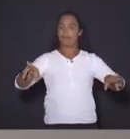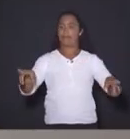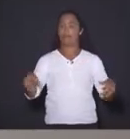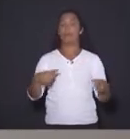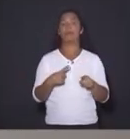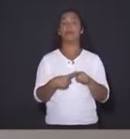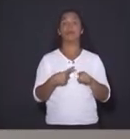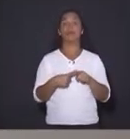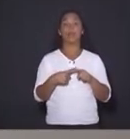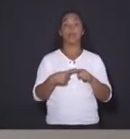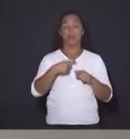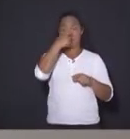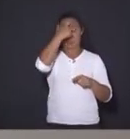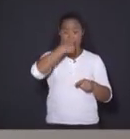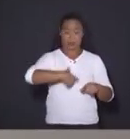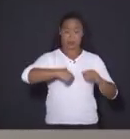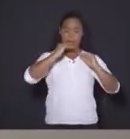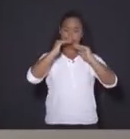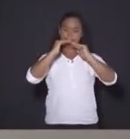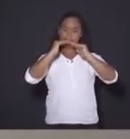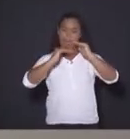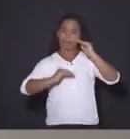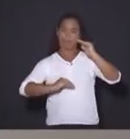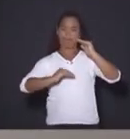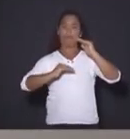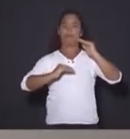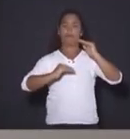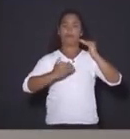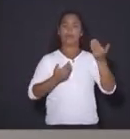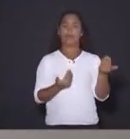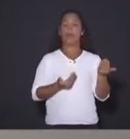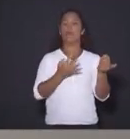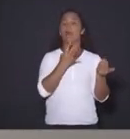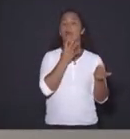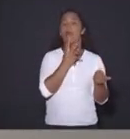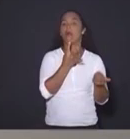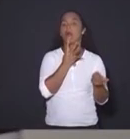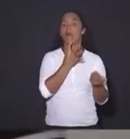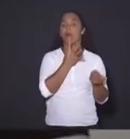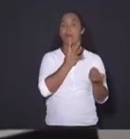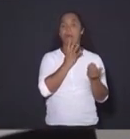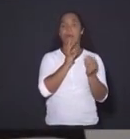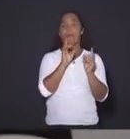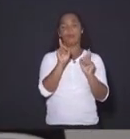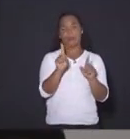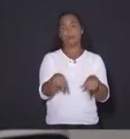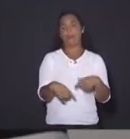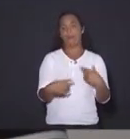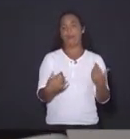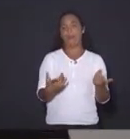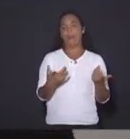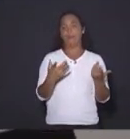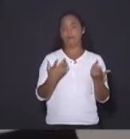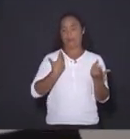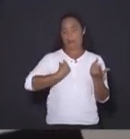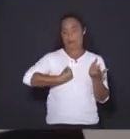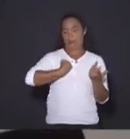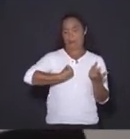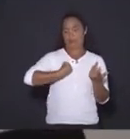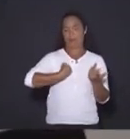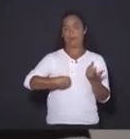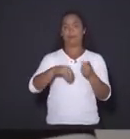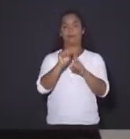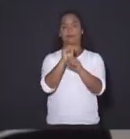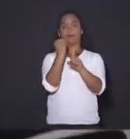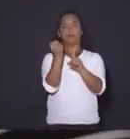diferença foi transformado em desigualdade essa profusão de conhecimentos ela ela se faz presente na sociedade brasileira